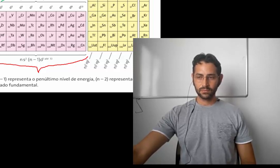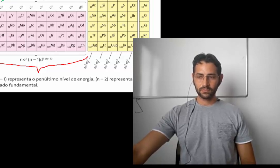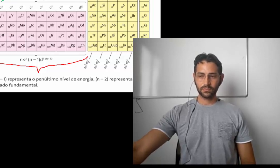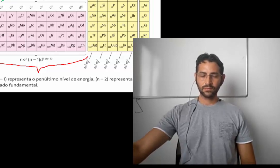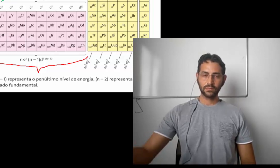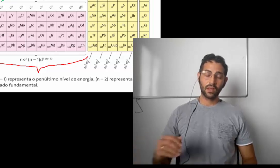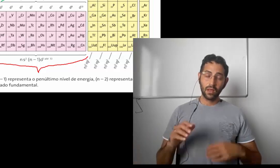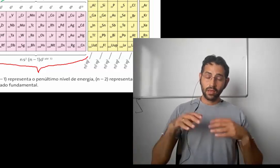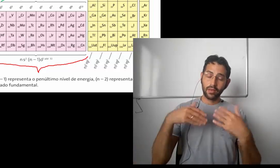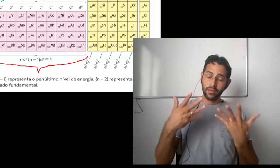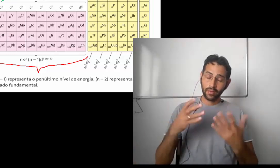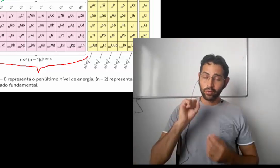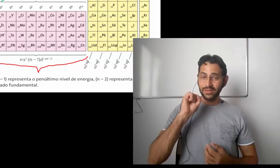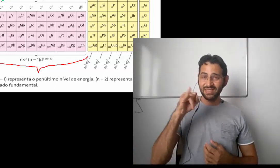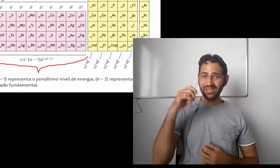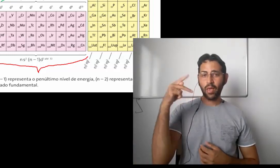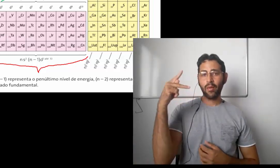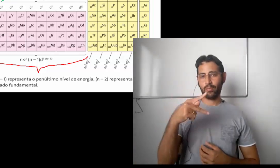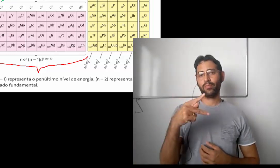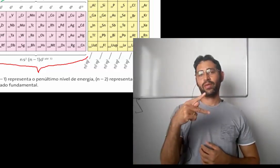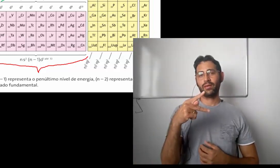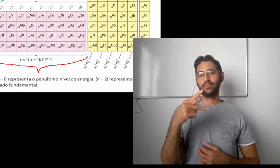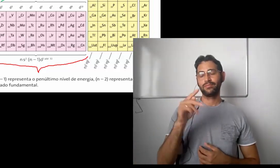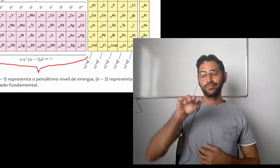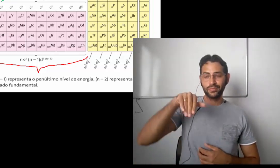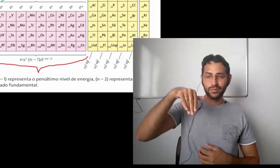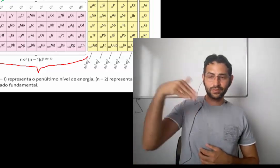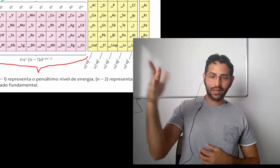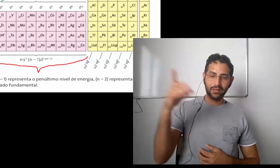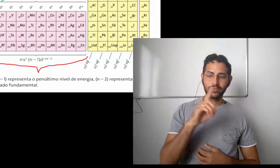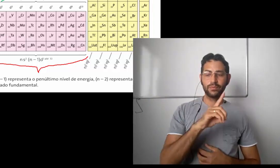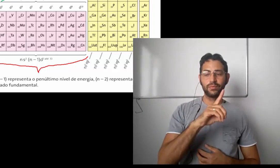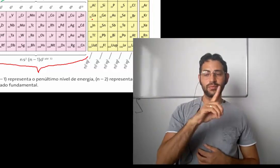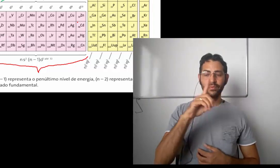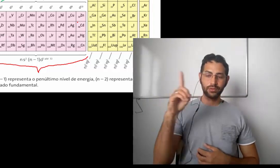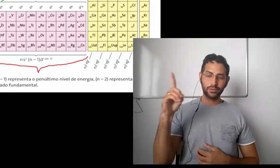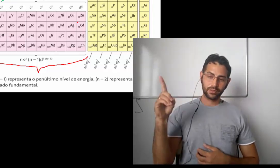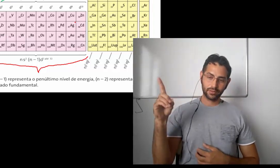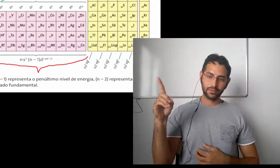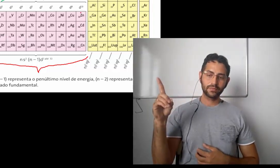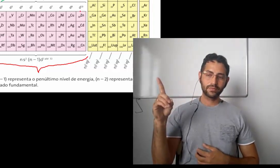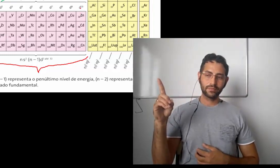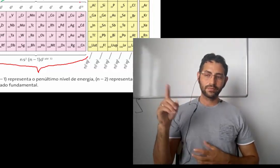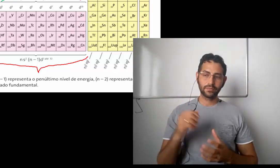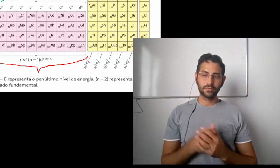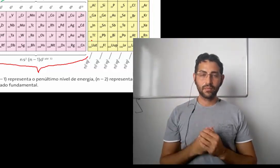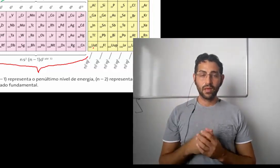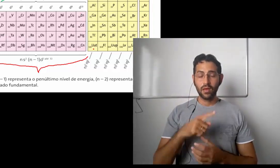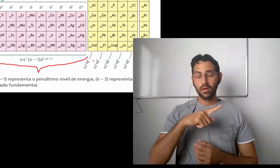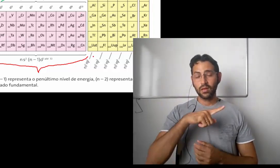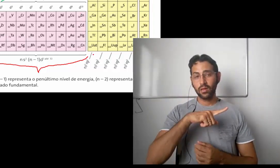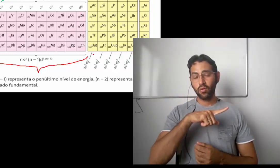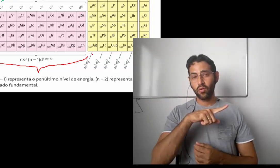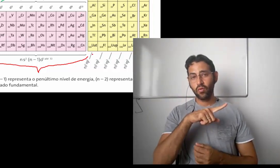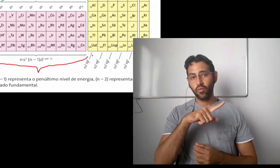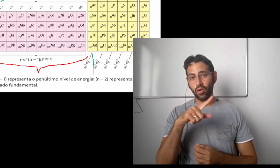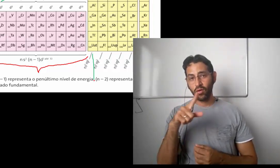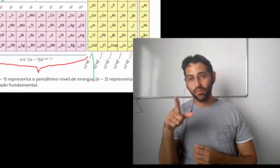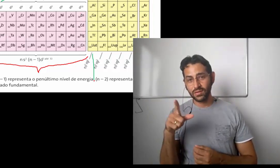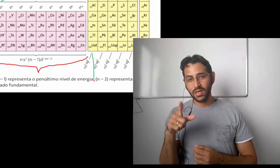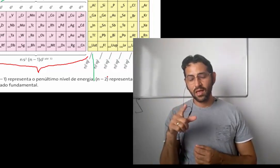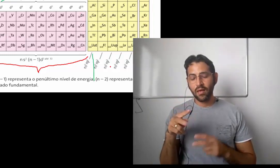D e F. Então, se é P, lado direito. E aí você